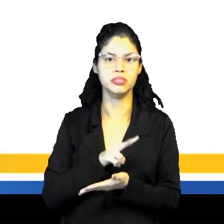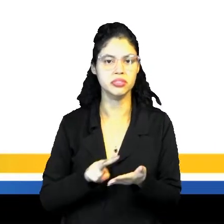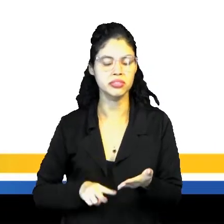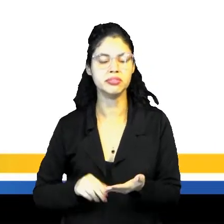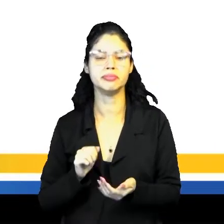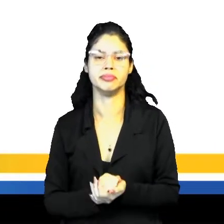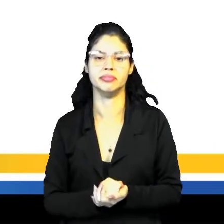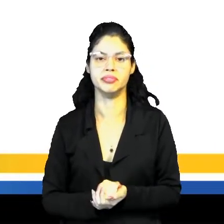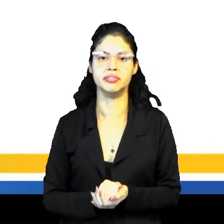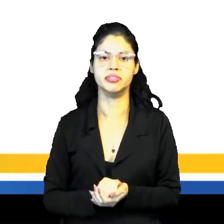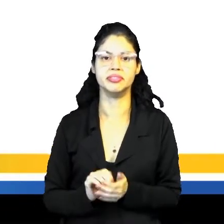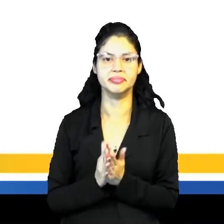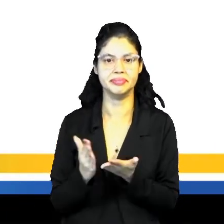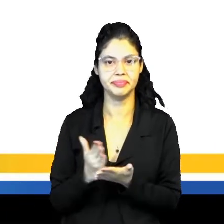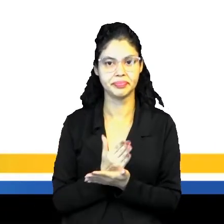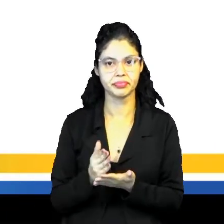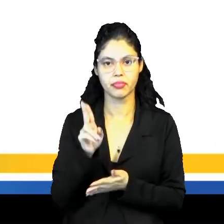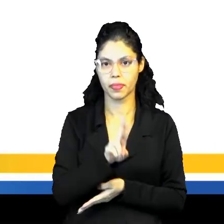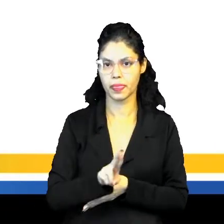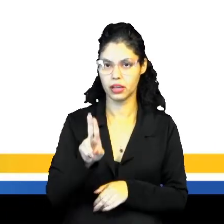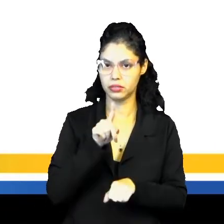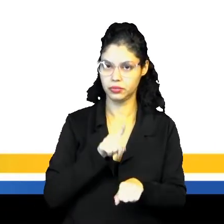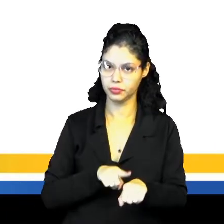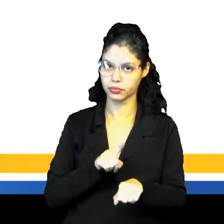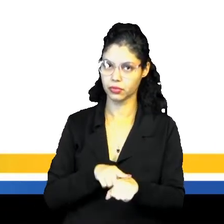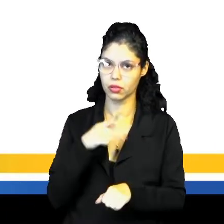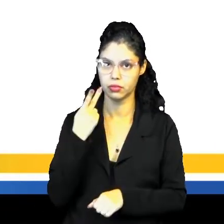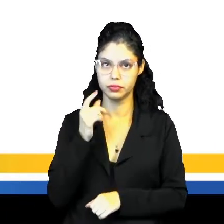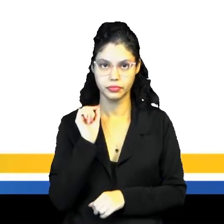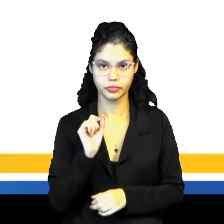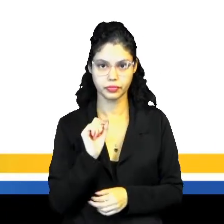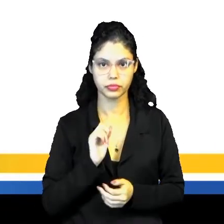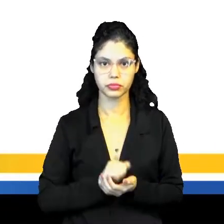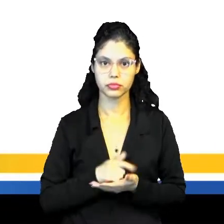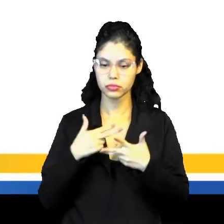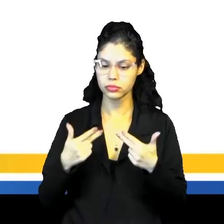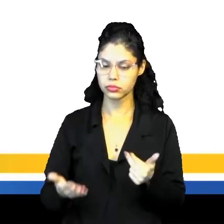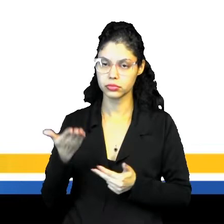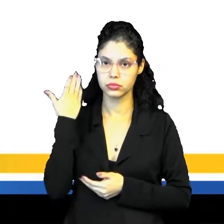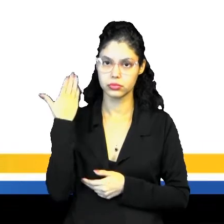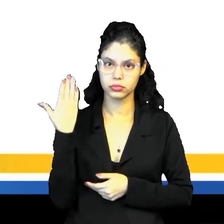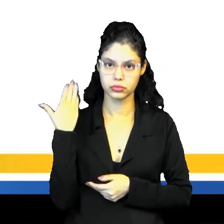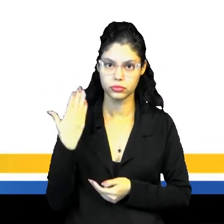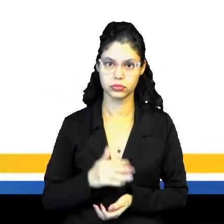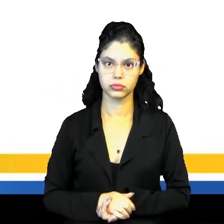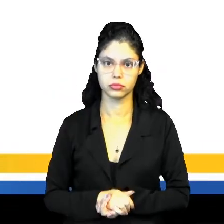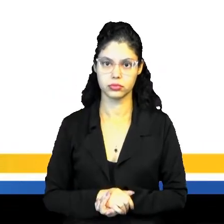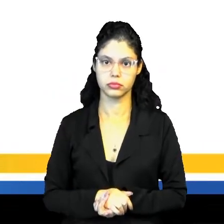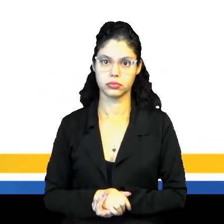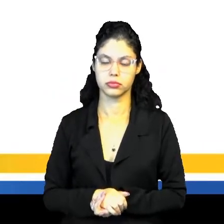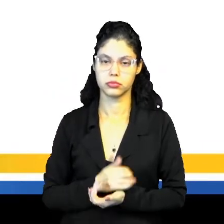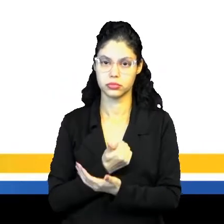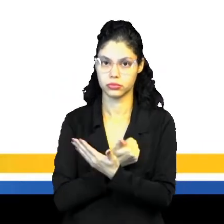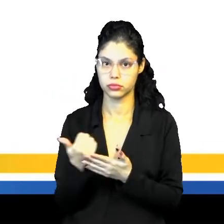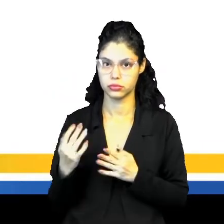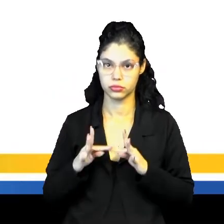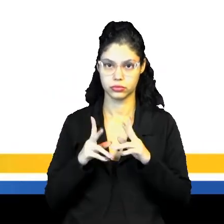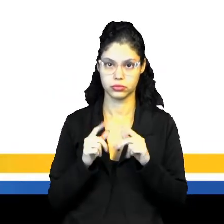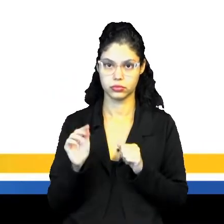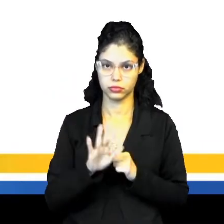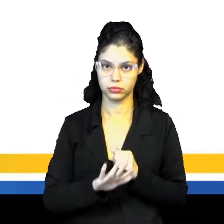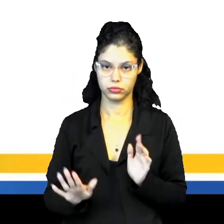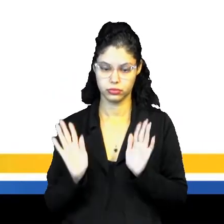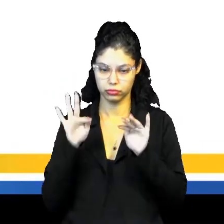um livro. Então nós usamos esse tempo, né, para falar o quê? De coisas passadas, né? E ações